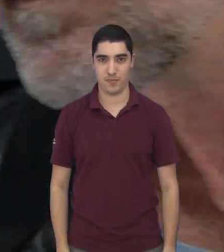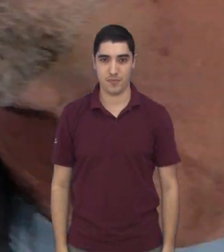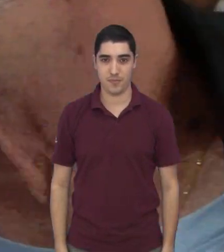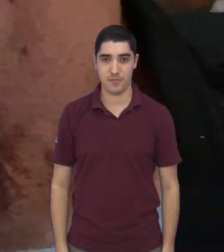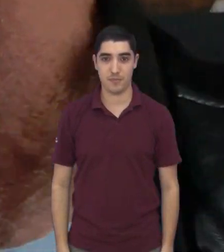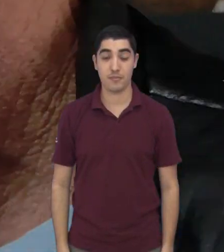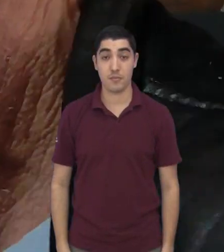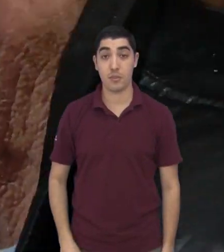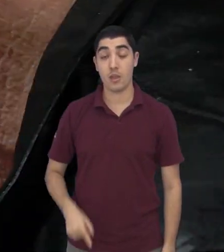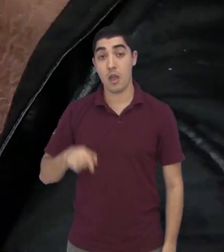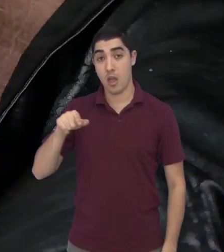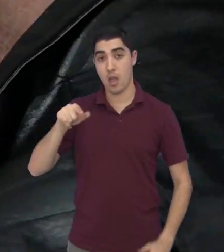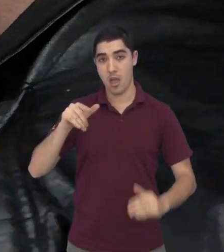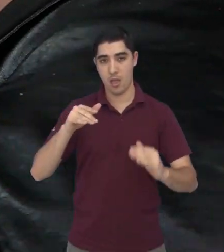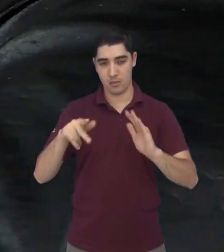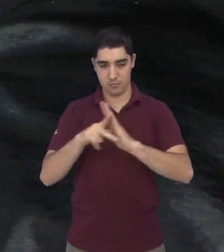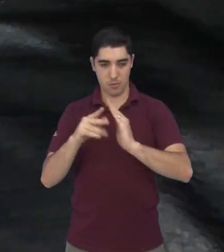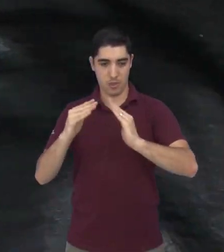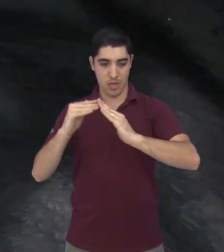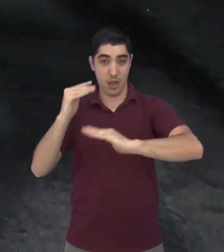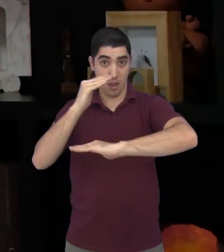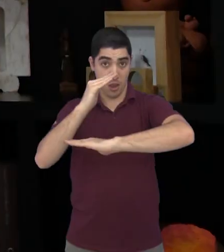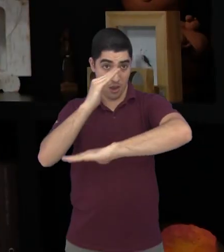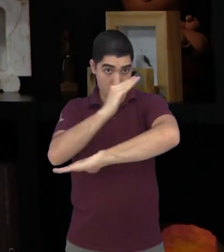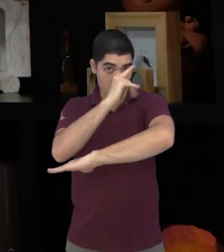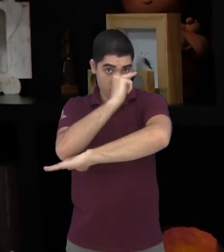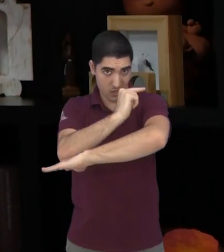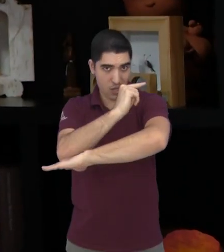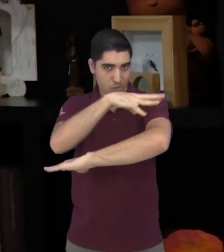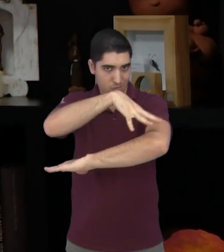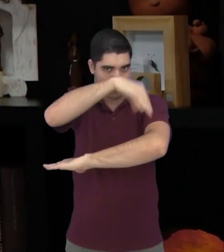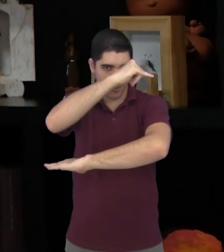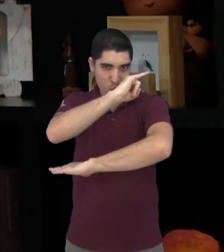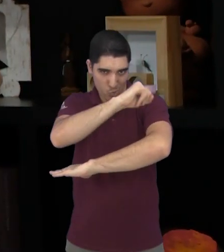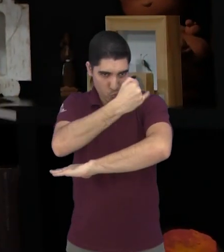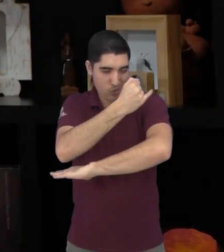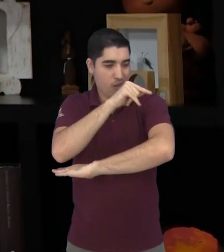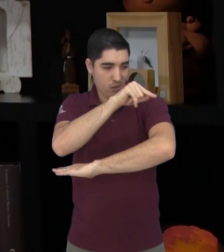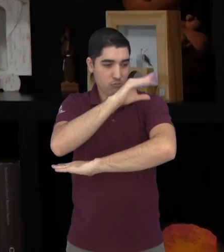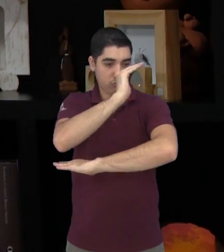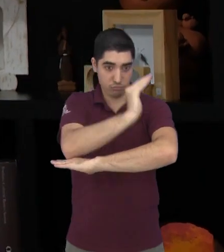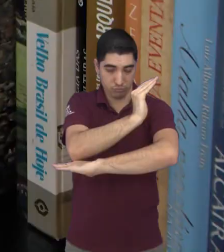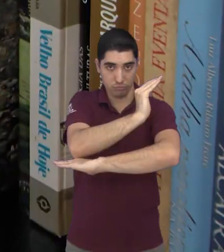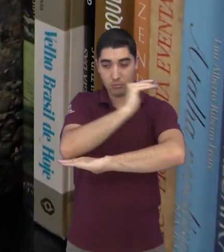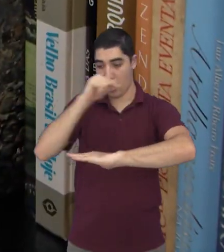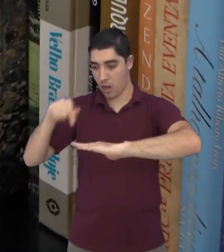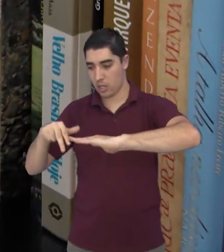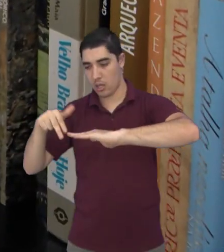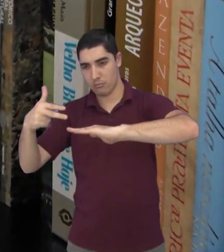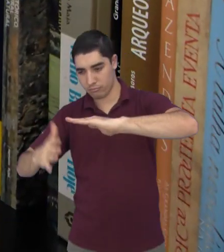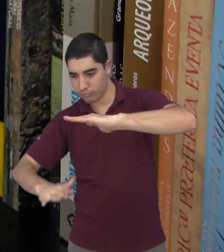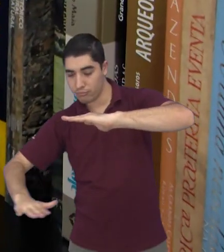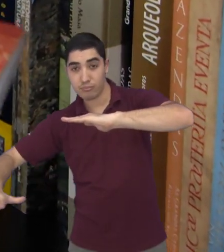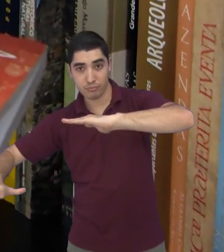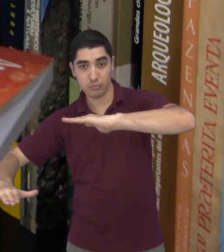O túnel talvez não seja de tudo fantasia. Há 6, 8 meses atrás, acho que até mais um